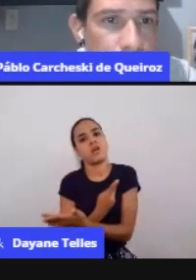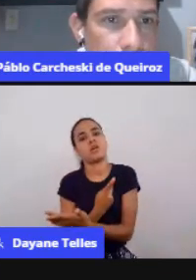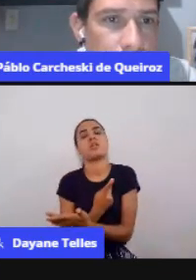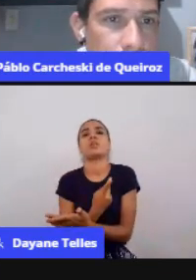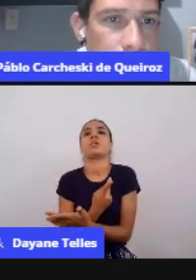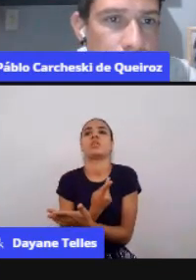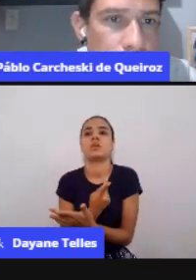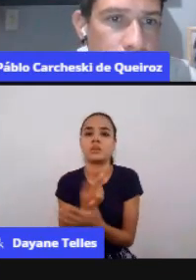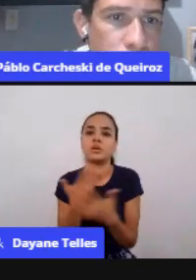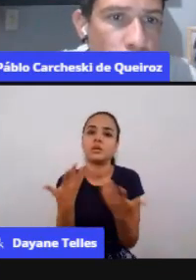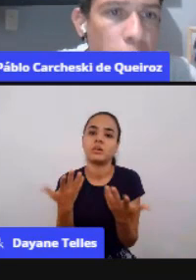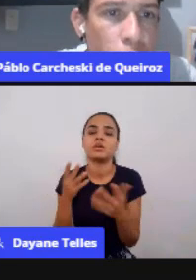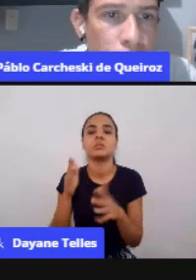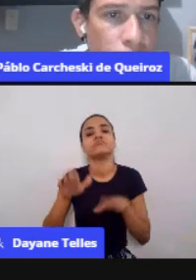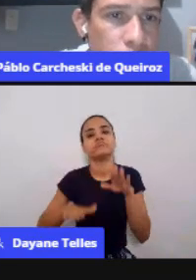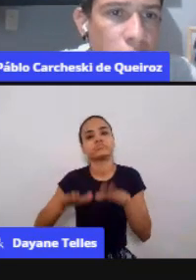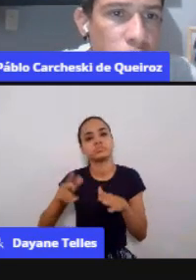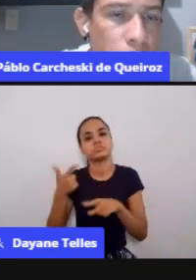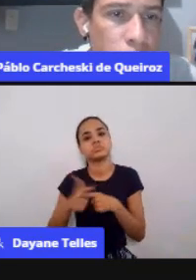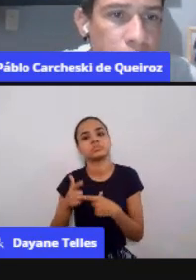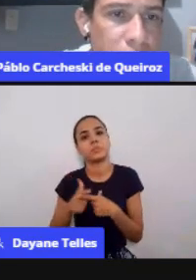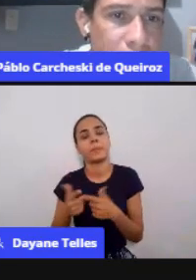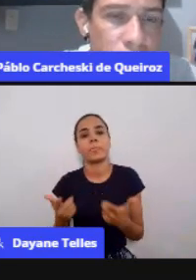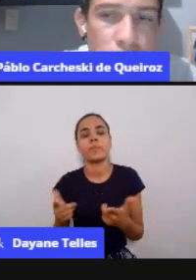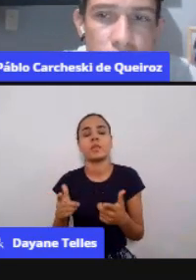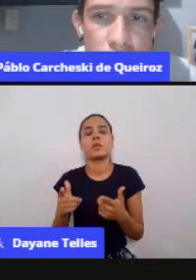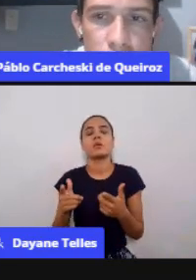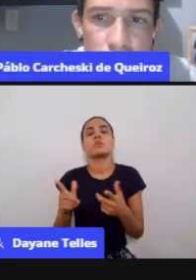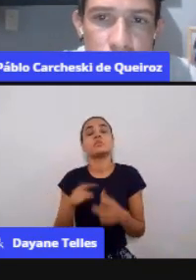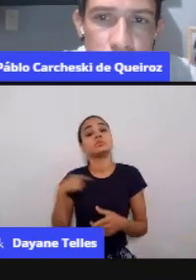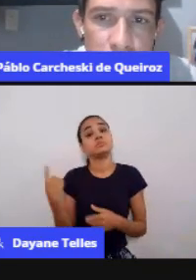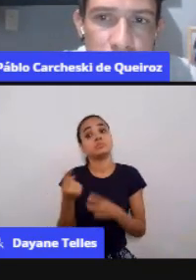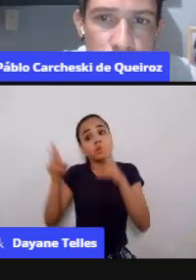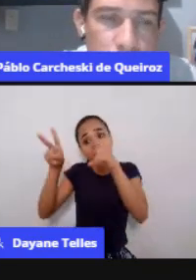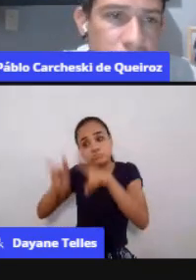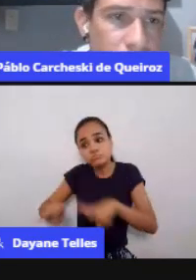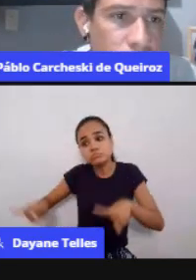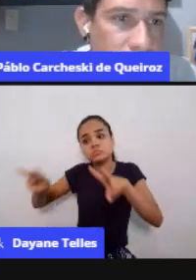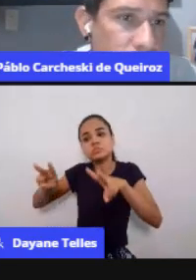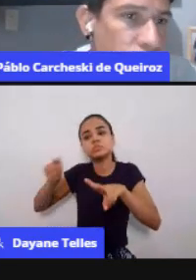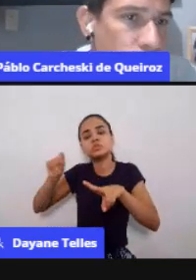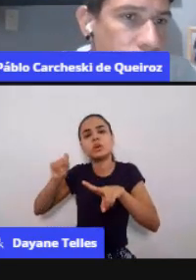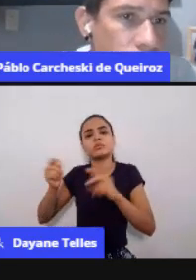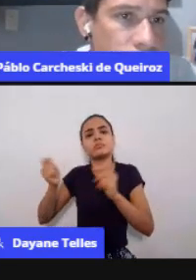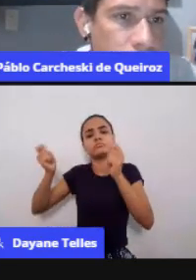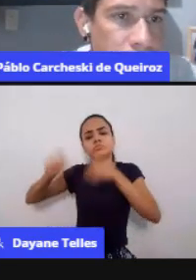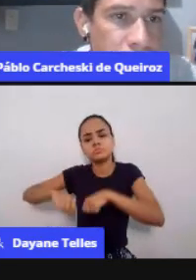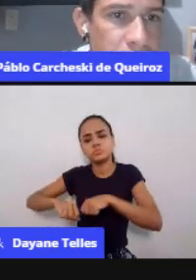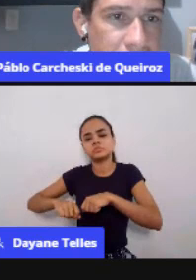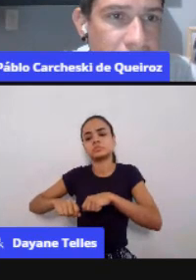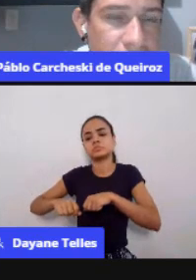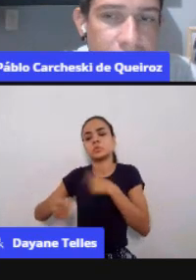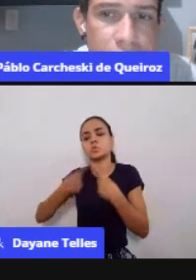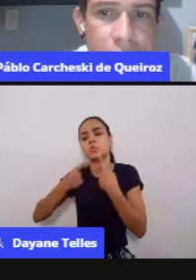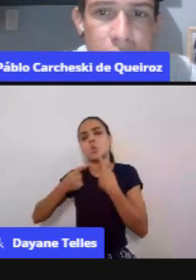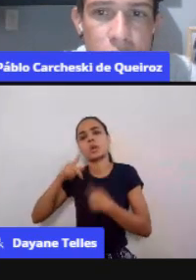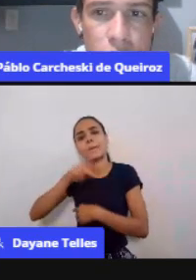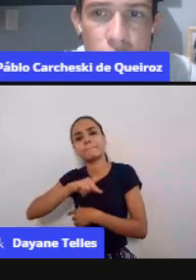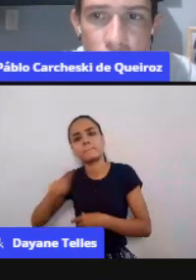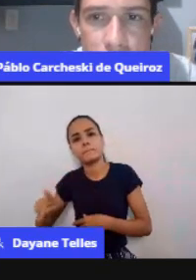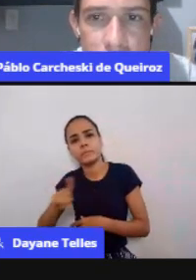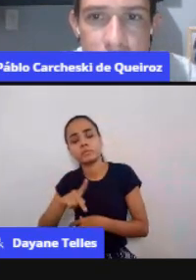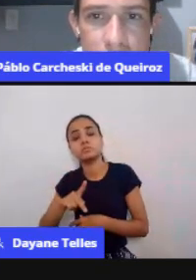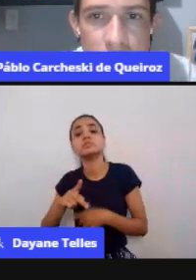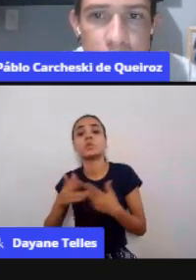também vislumbrou, né, ou visualizou uma possibilidade de discutir com os professores, tanto é que a gente trouxe hoje aqui para a formação, né?